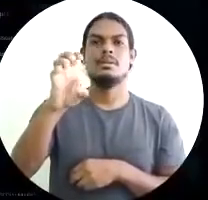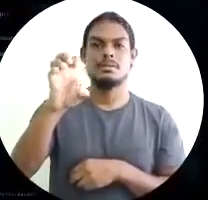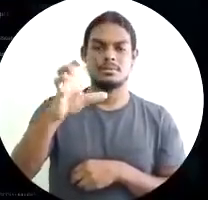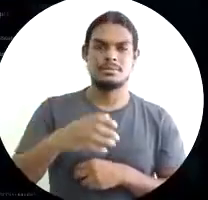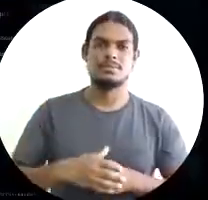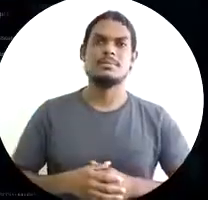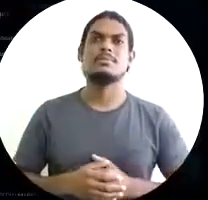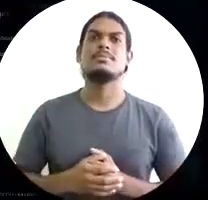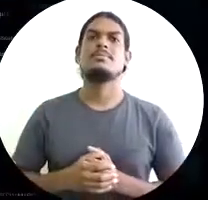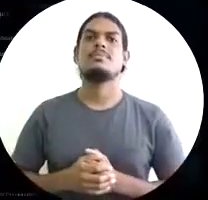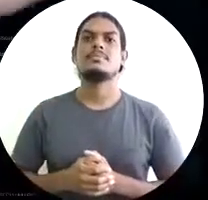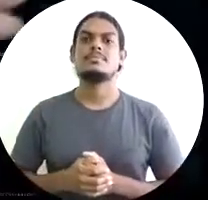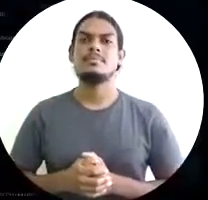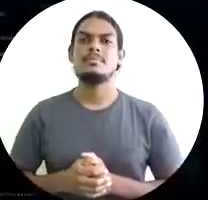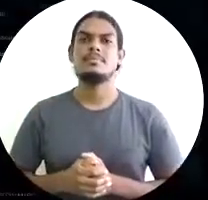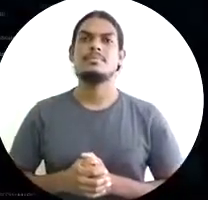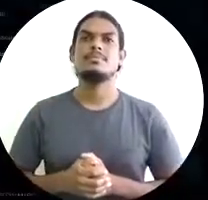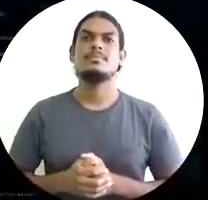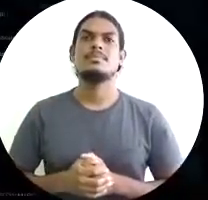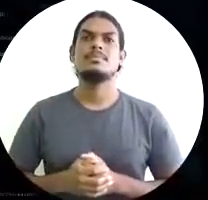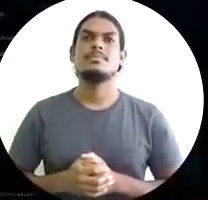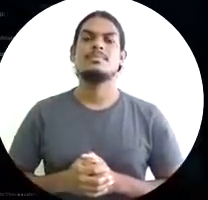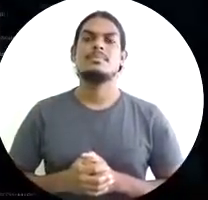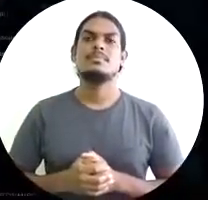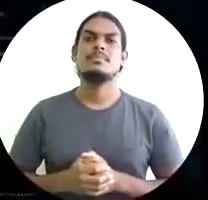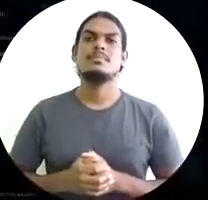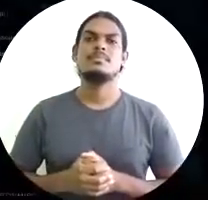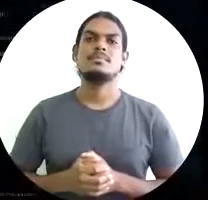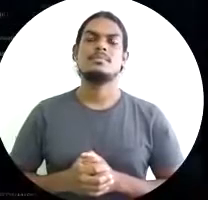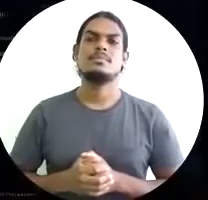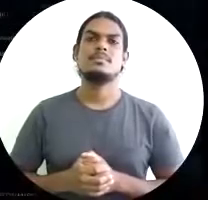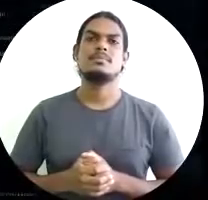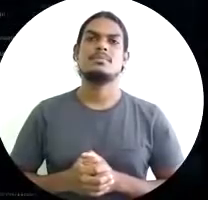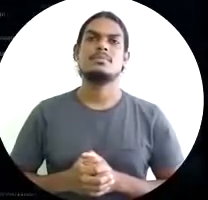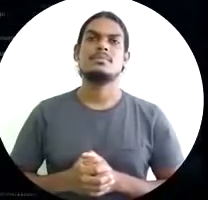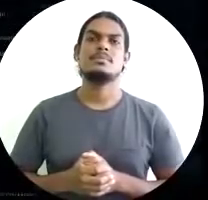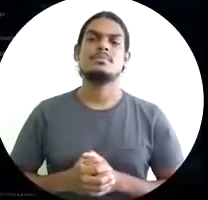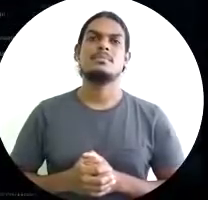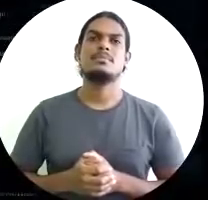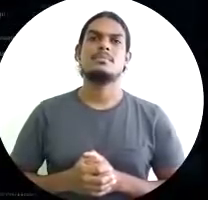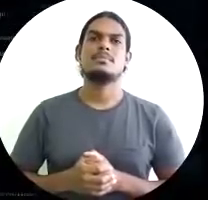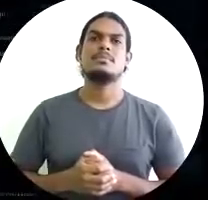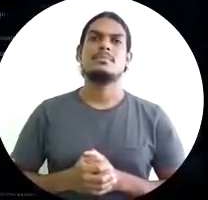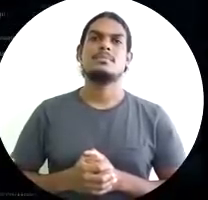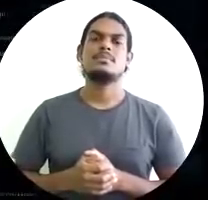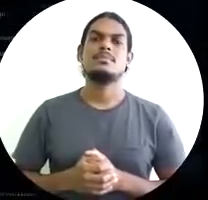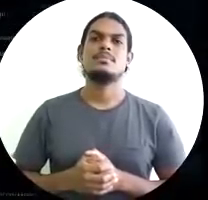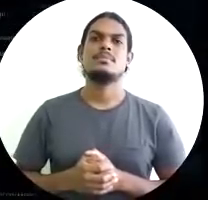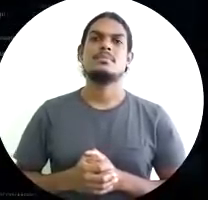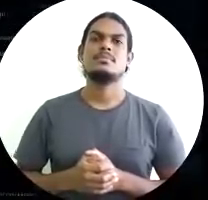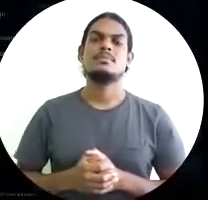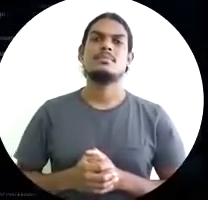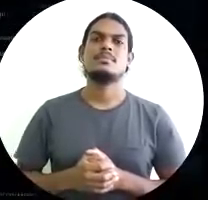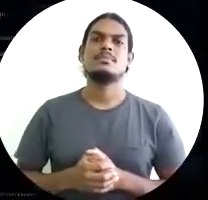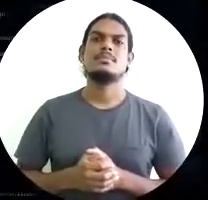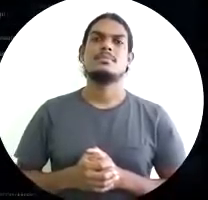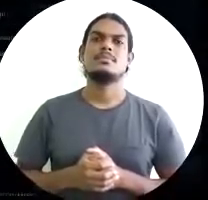bottom, left, right. Left, right. Você vai ter uma